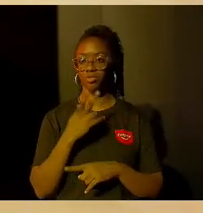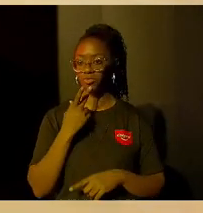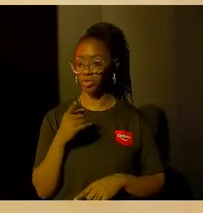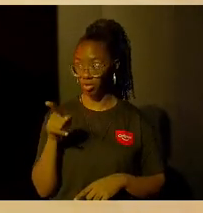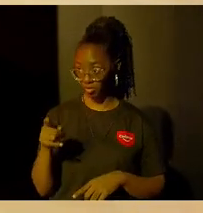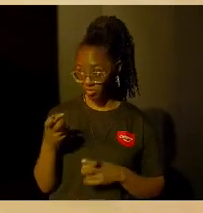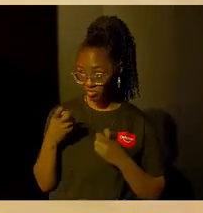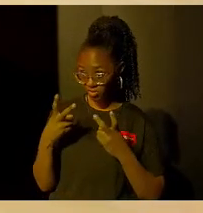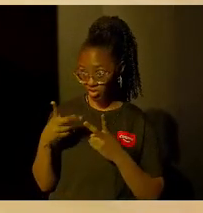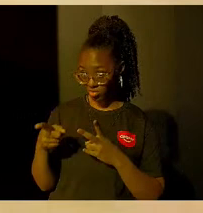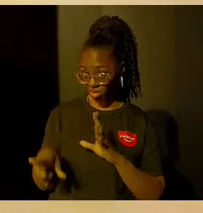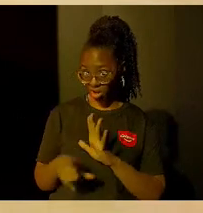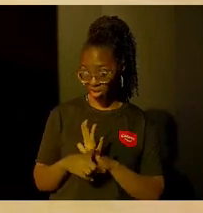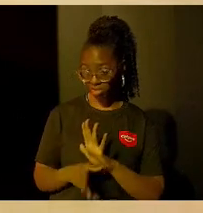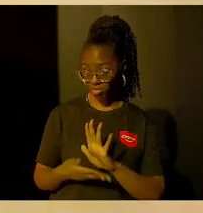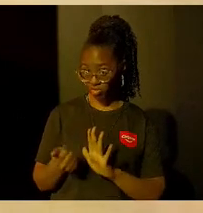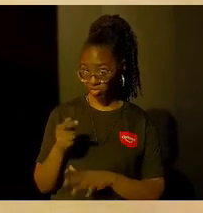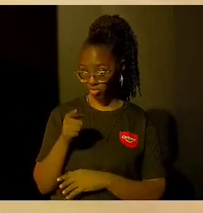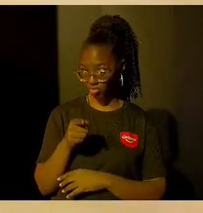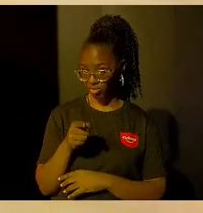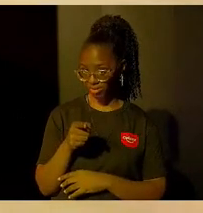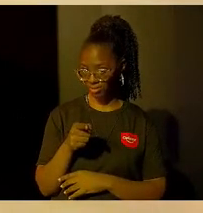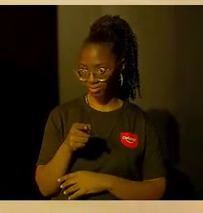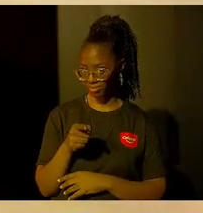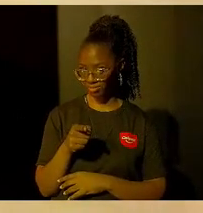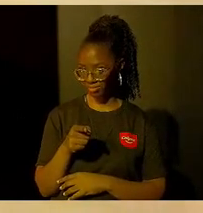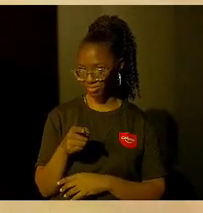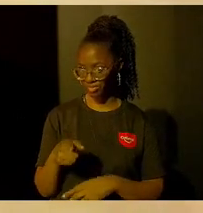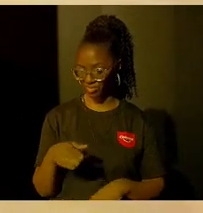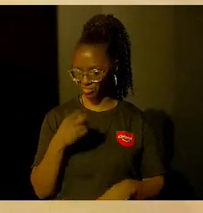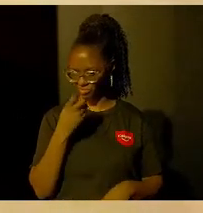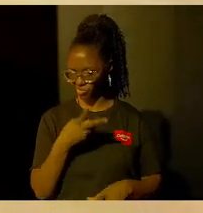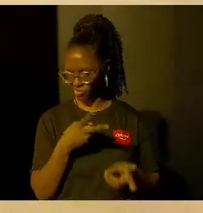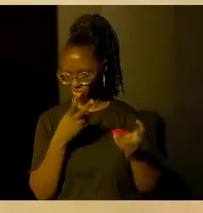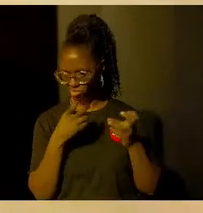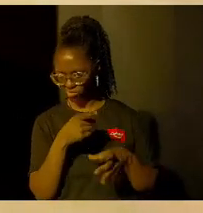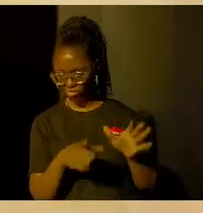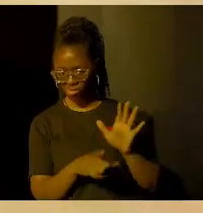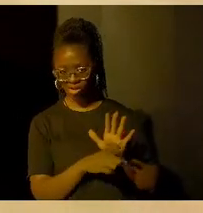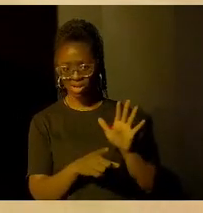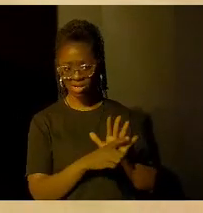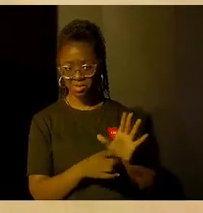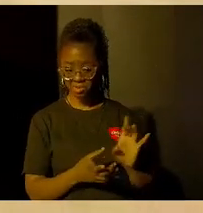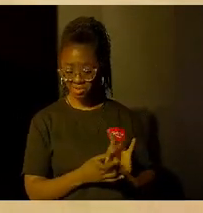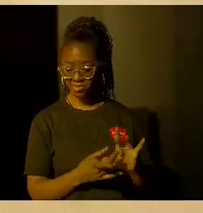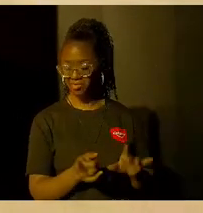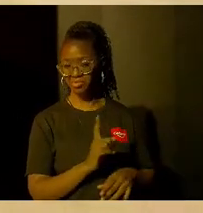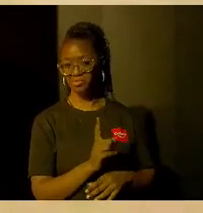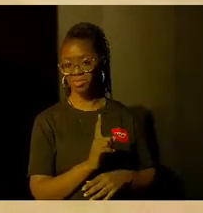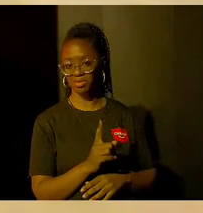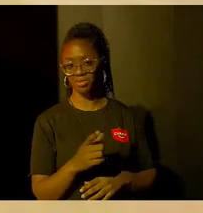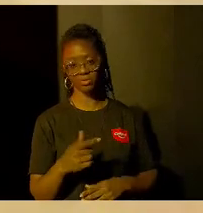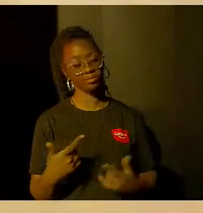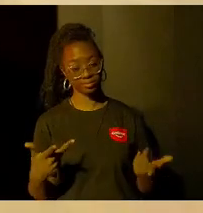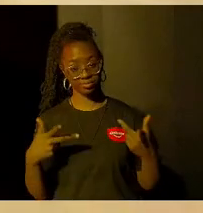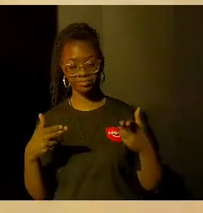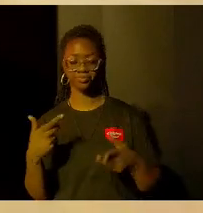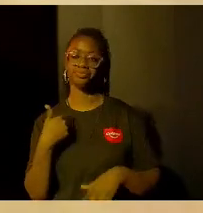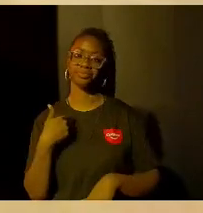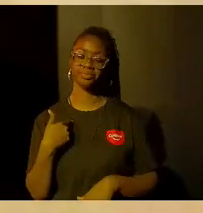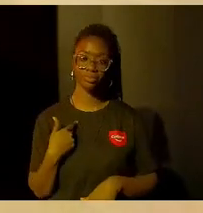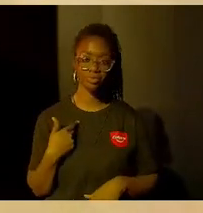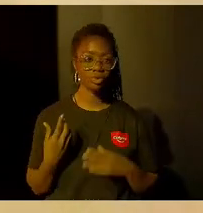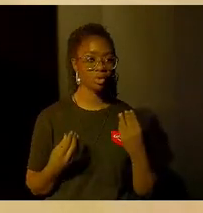tirou de você viu que a lei não te possibilitou assim que refletiu em mim e como refletir em